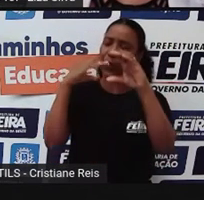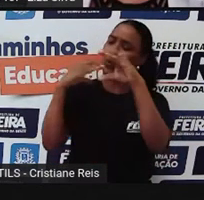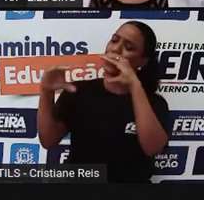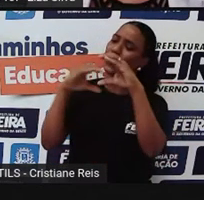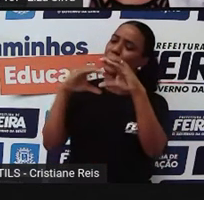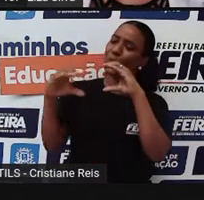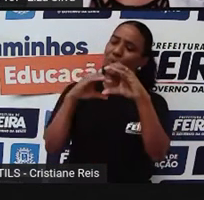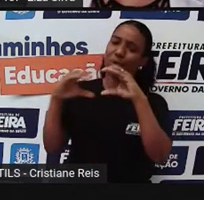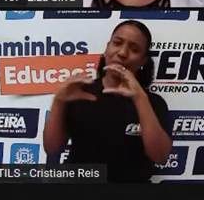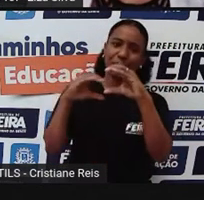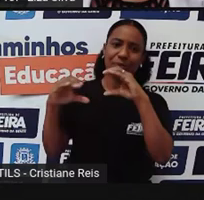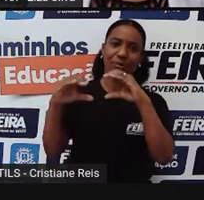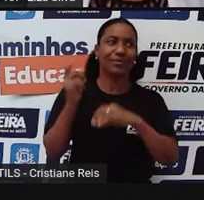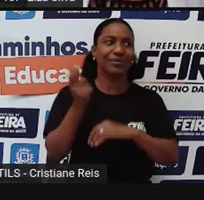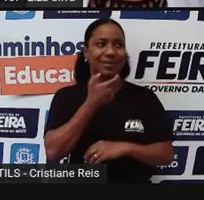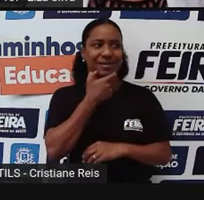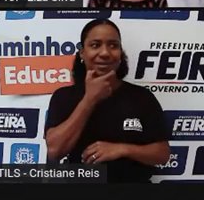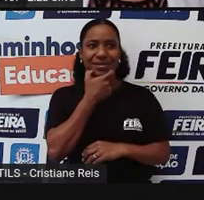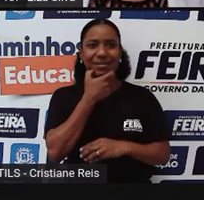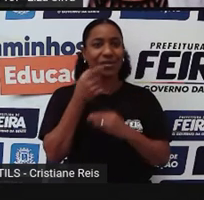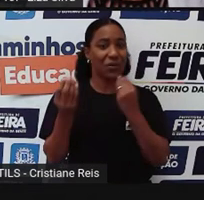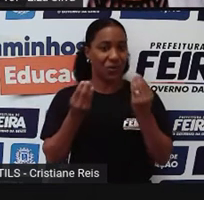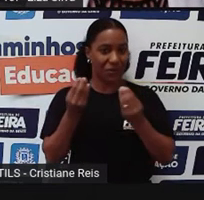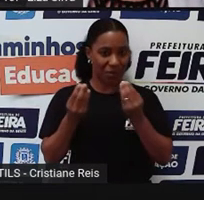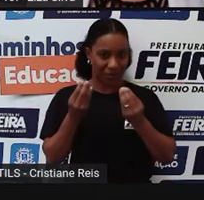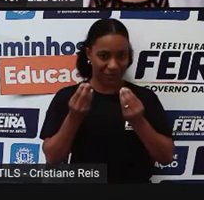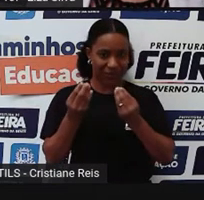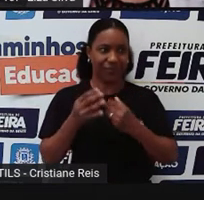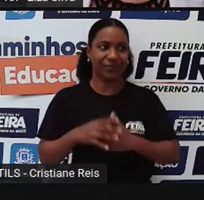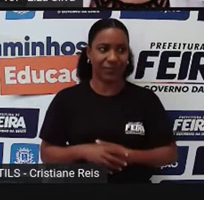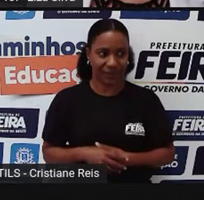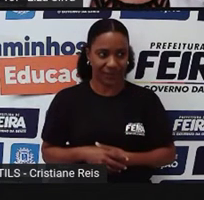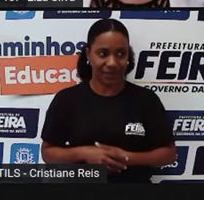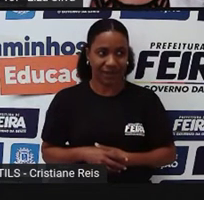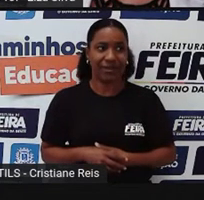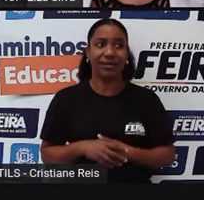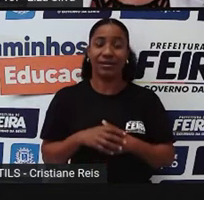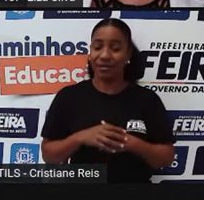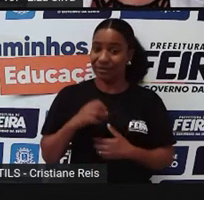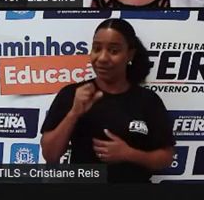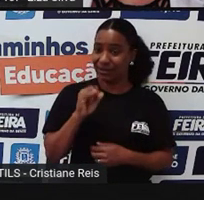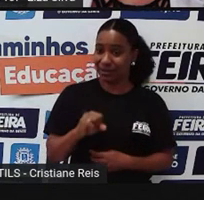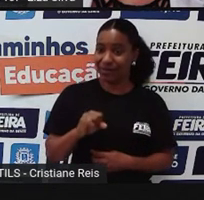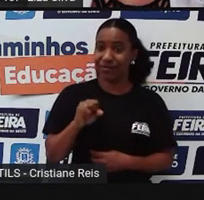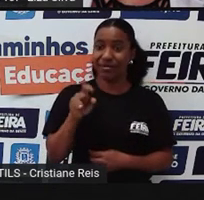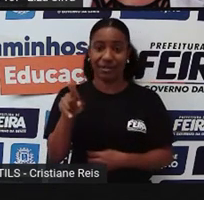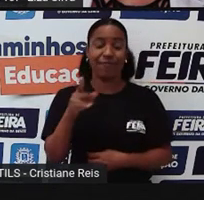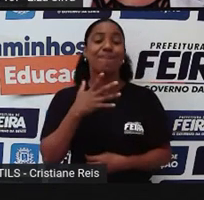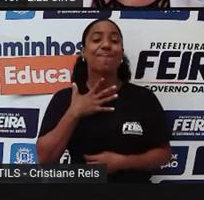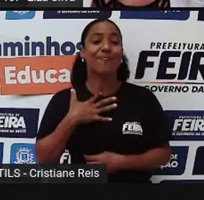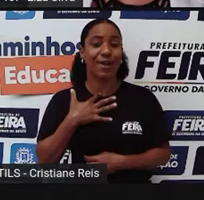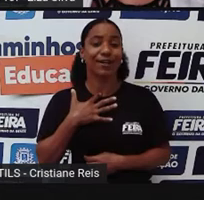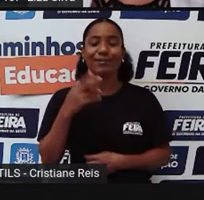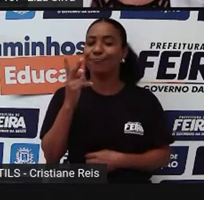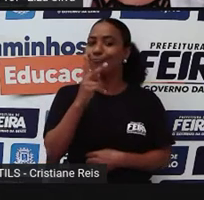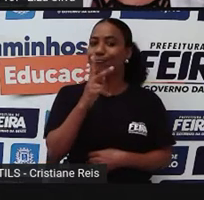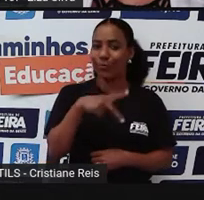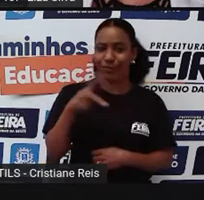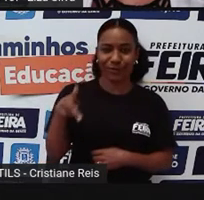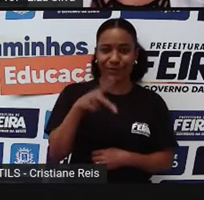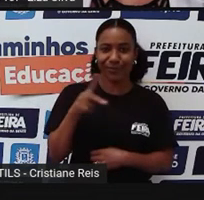comandos que a gente pode utilizar uma sala de aula Se você quiser pedir a professora para beber a água